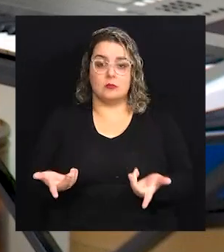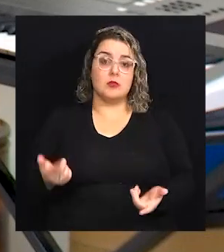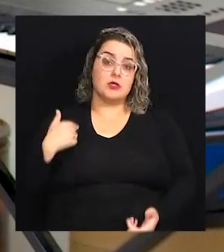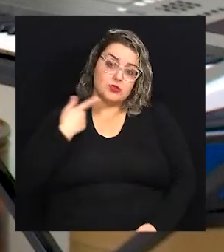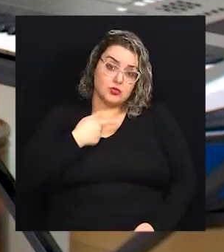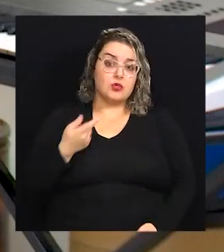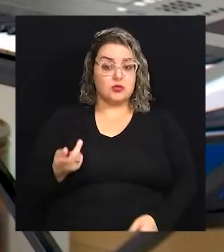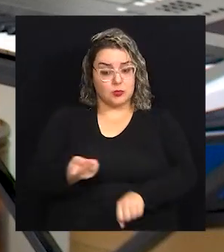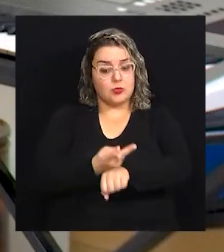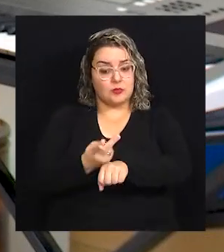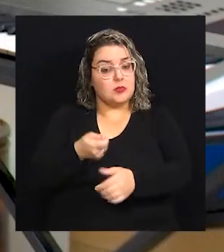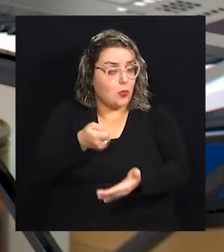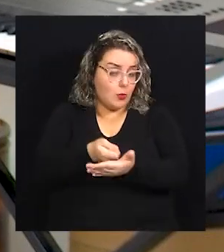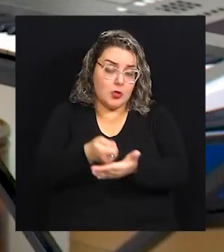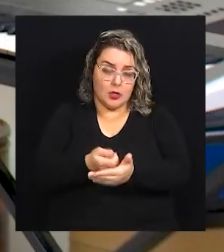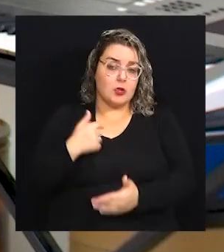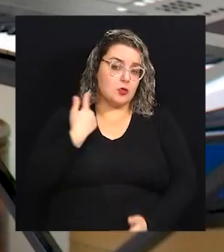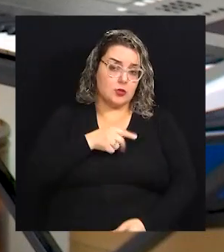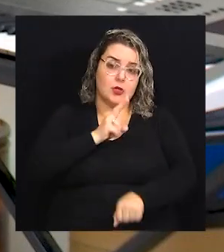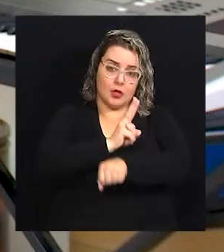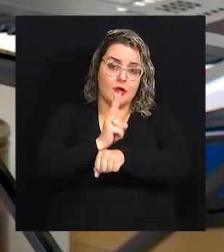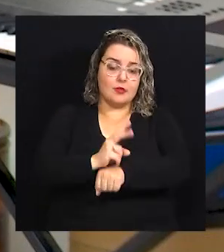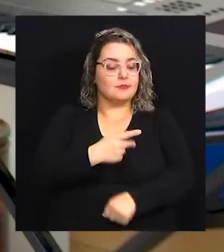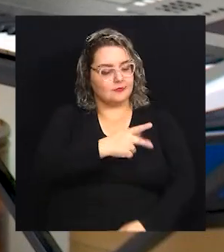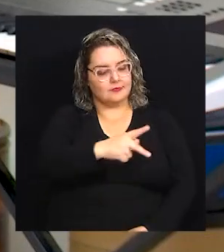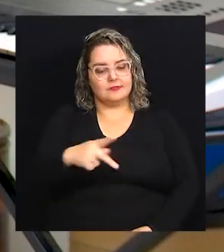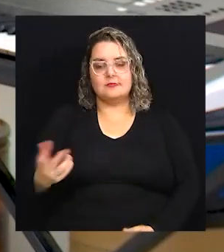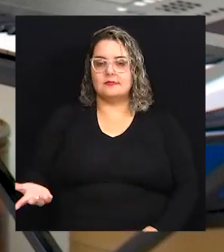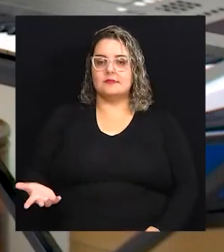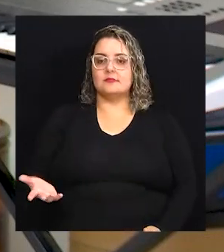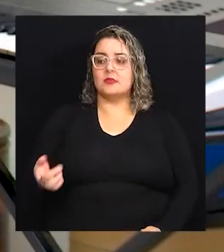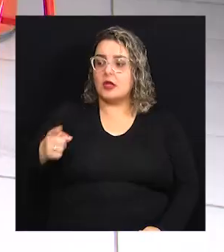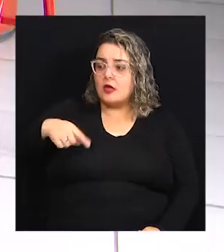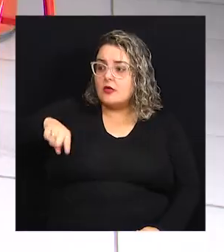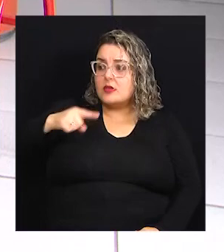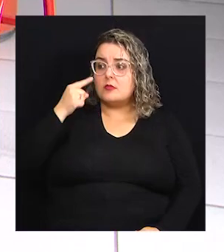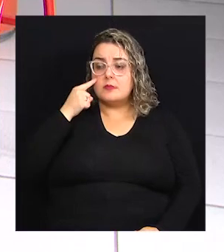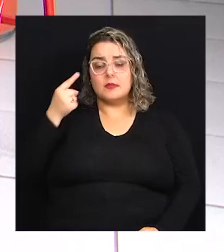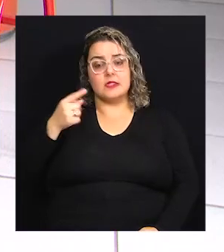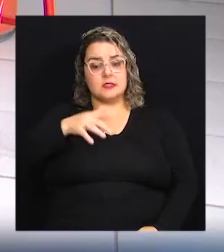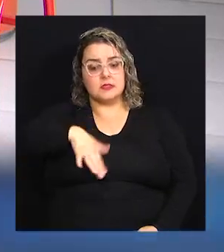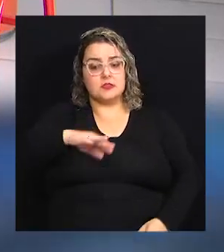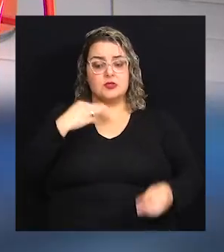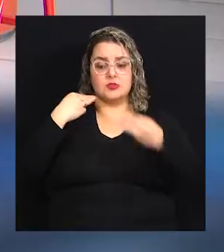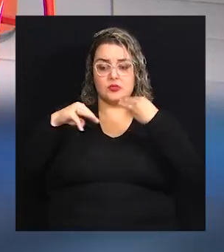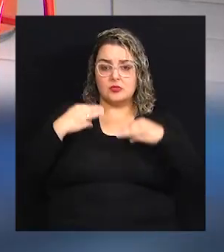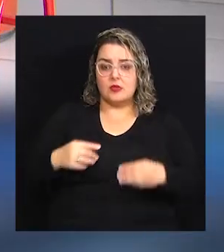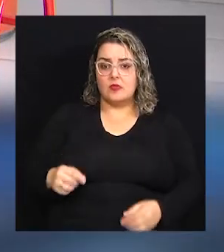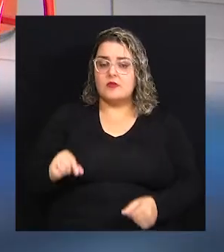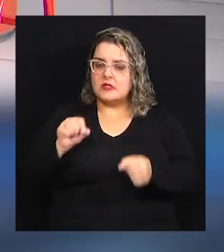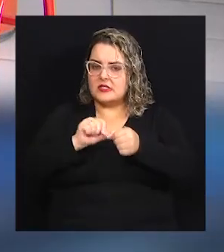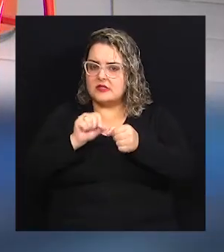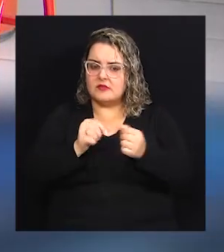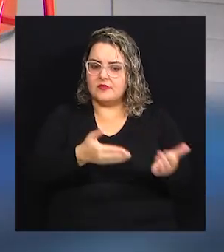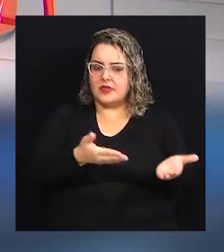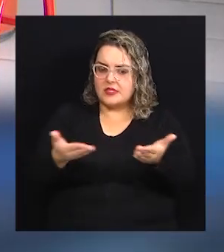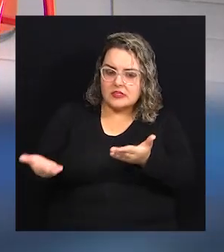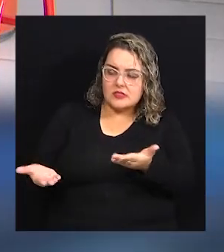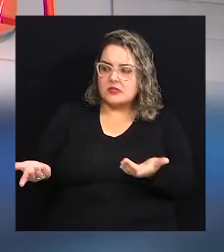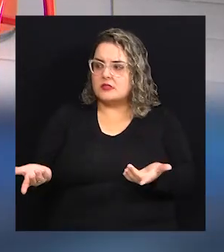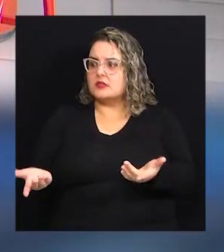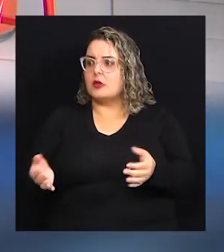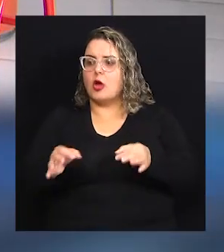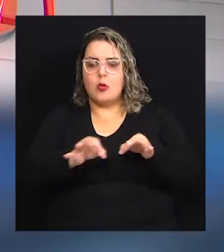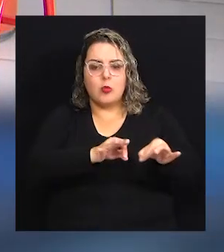mas a gente procura fazer o que é a nossa obrigação, na verdade, né? Que é cuidar deles. E vocês, pensando na parte de musicalização, vocês